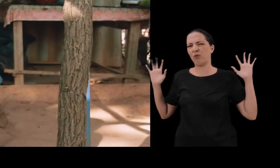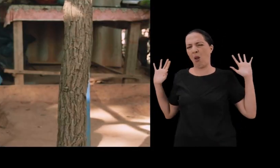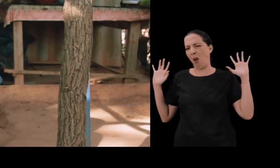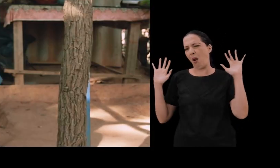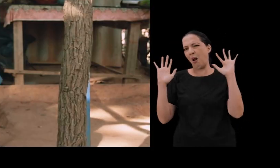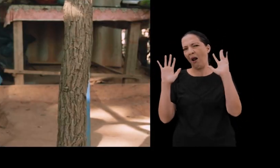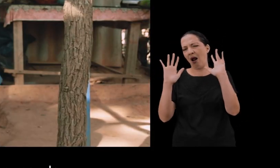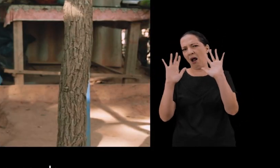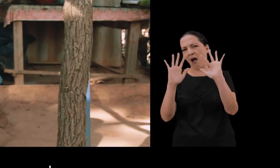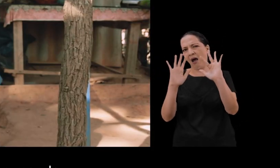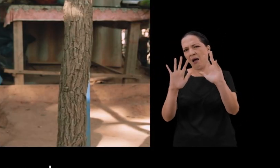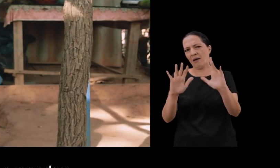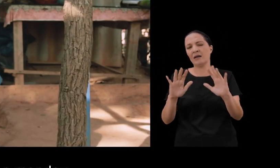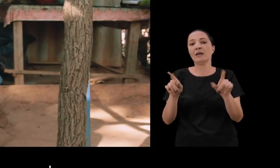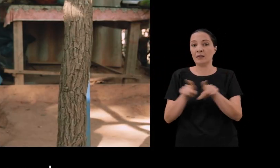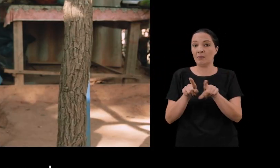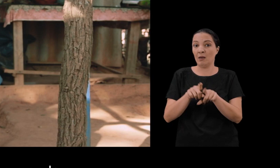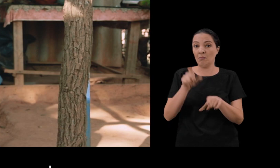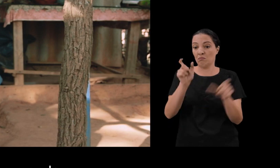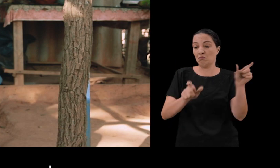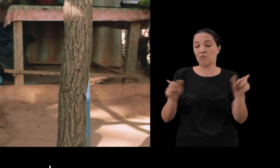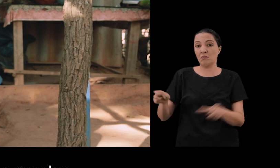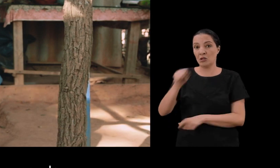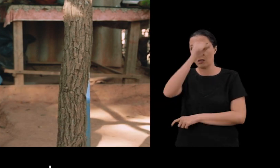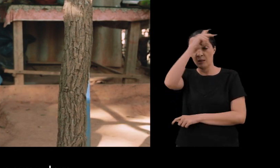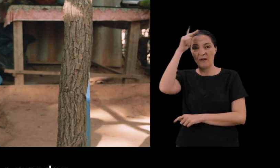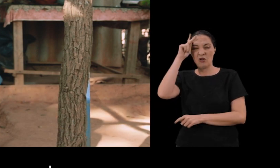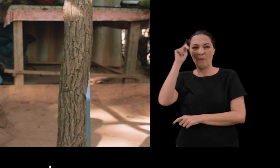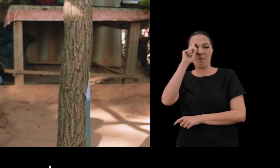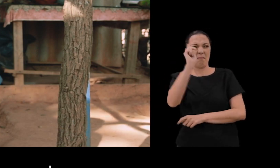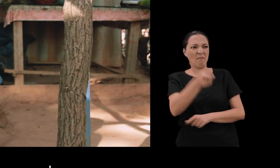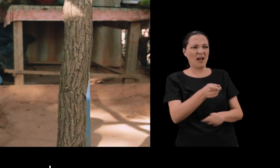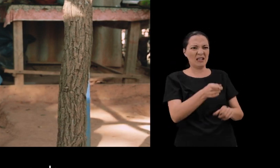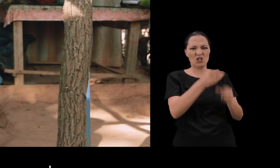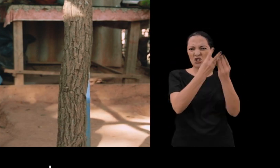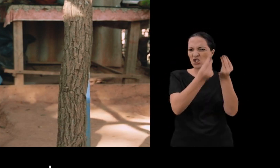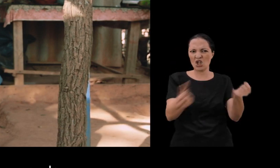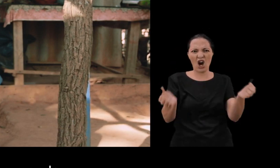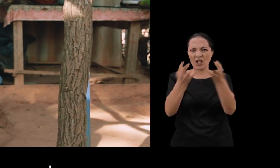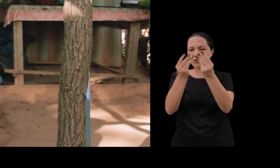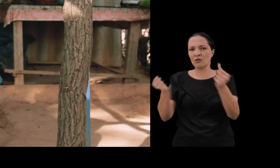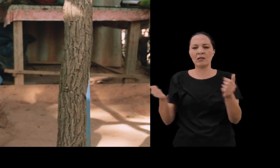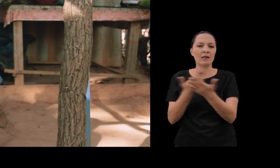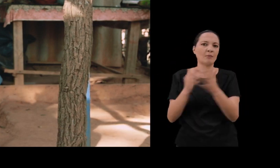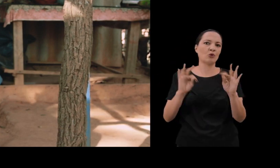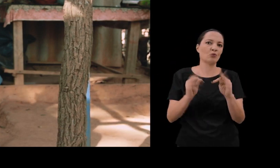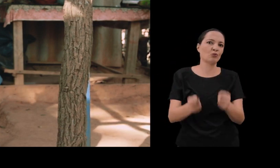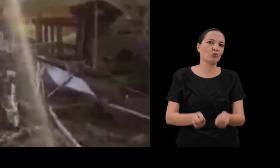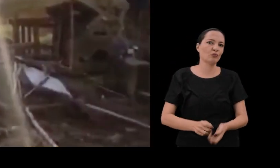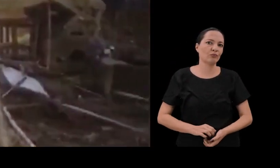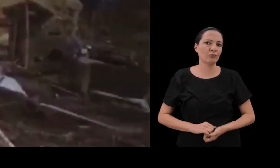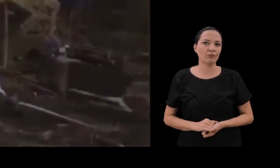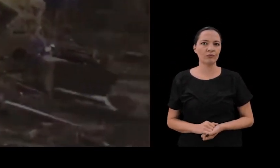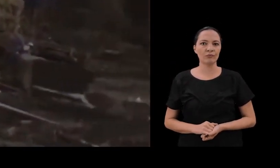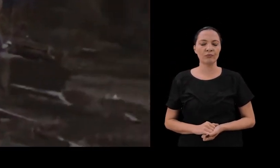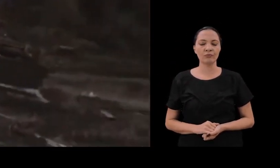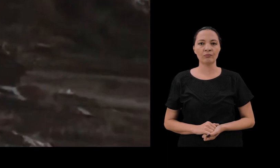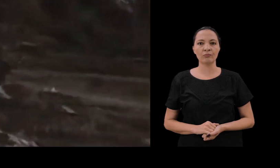polícia, muita gente da prefeitura e mandou quebrar tudo, passar por cima de tudo, acabou com tudo.